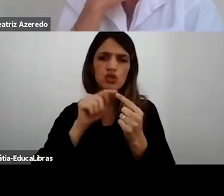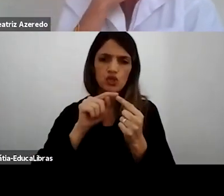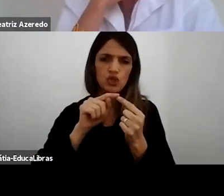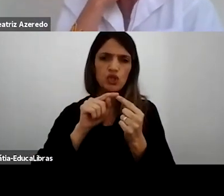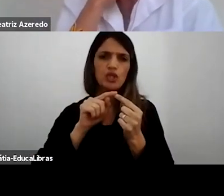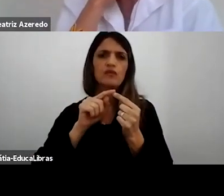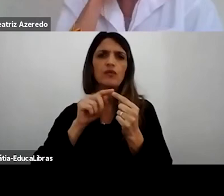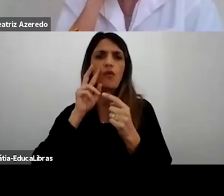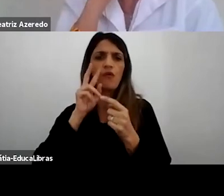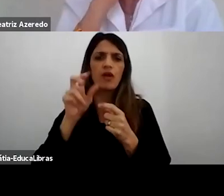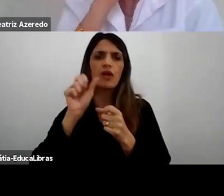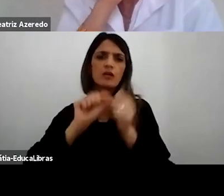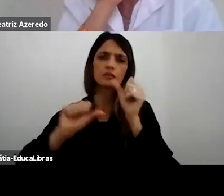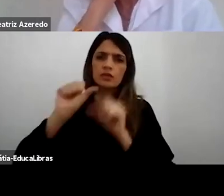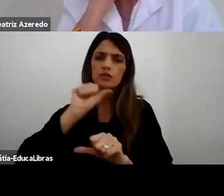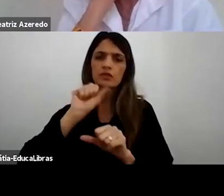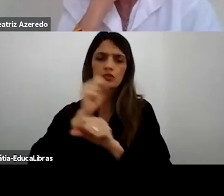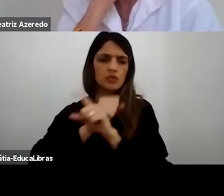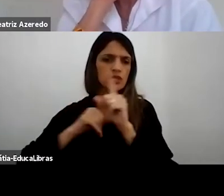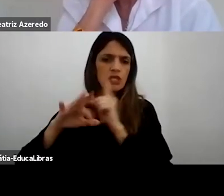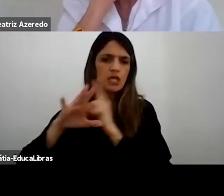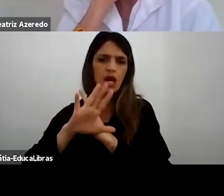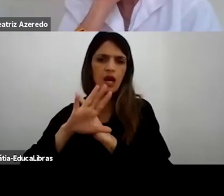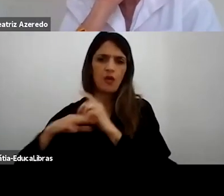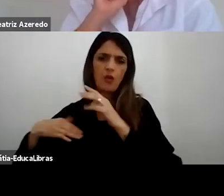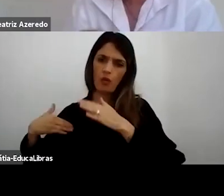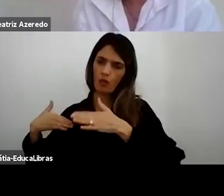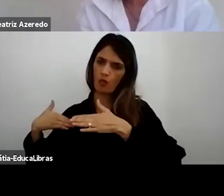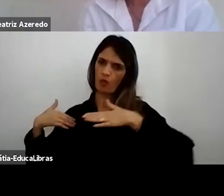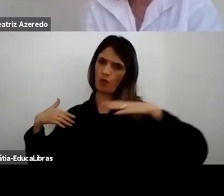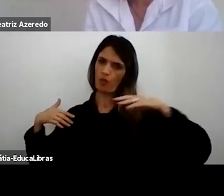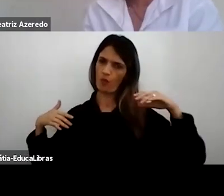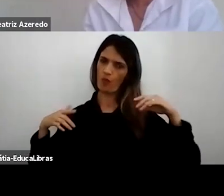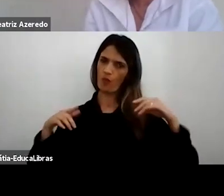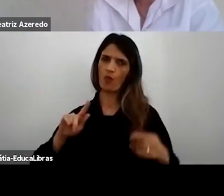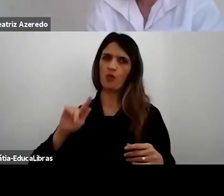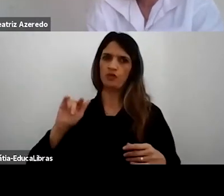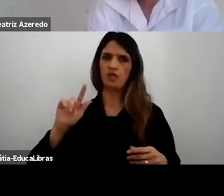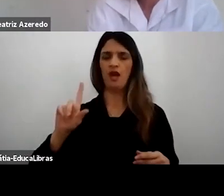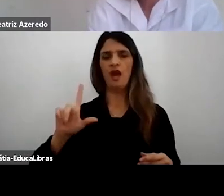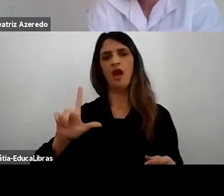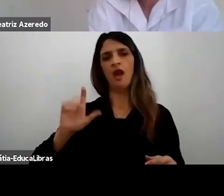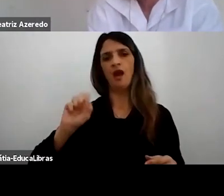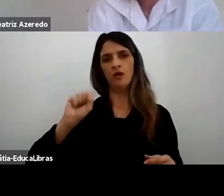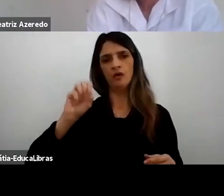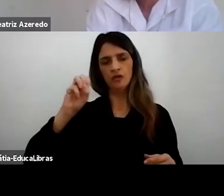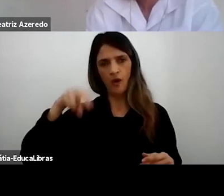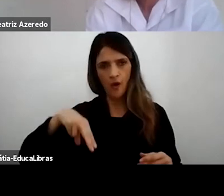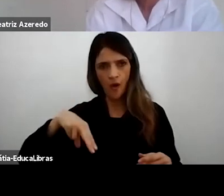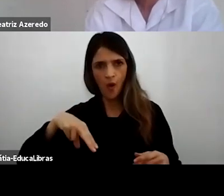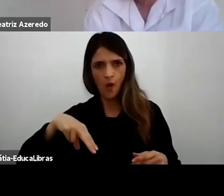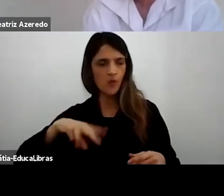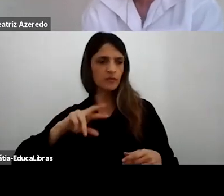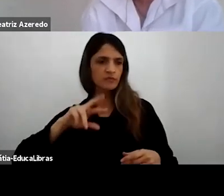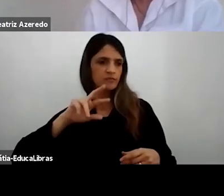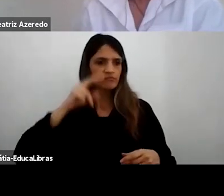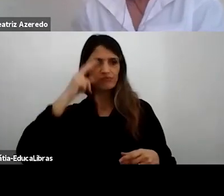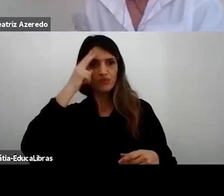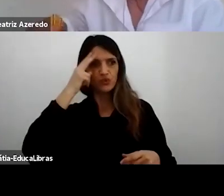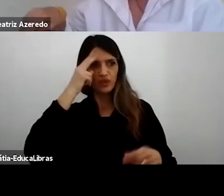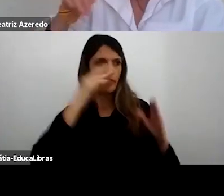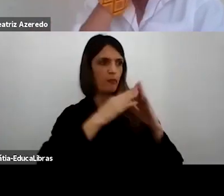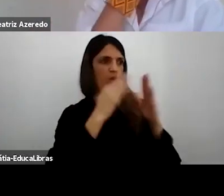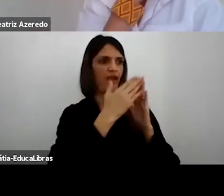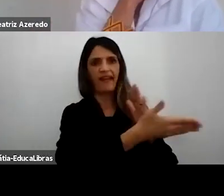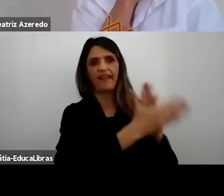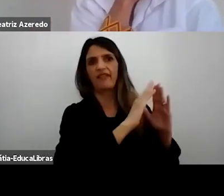transformação social e não para um processo, como diz o Gilson, ninguém sonhou com isso, não é para manter isso, é para transformar.